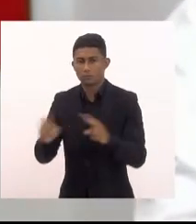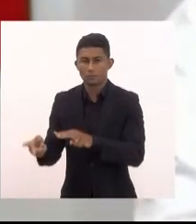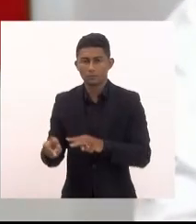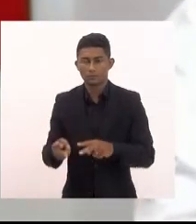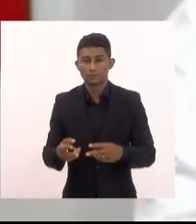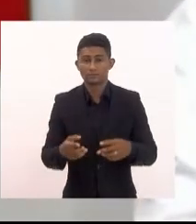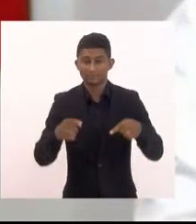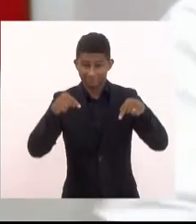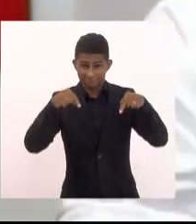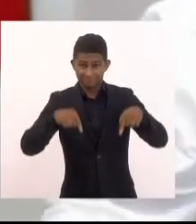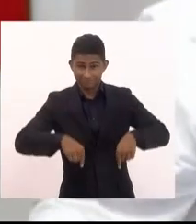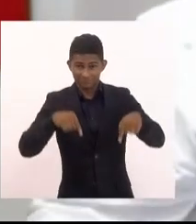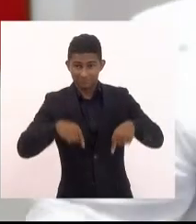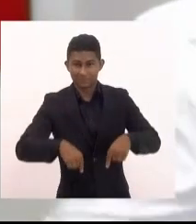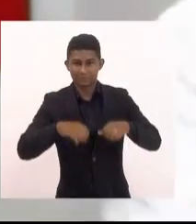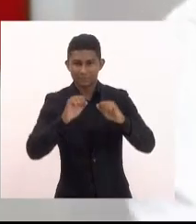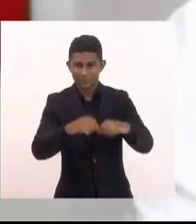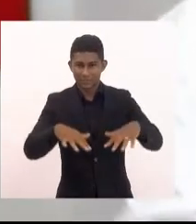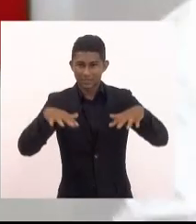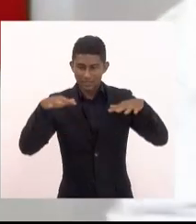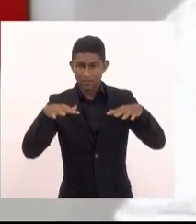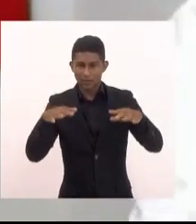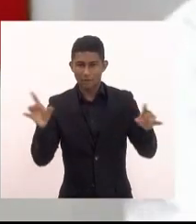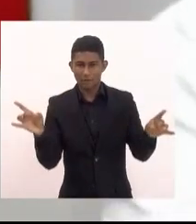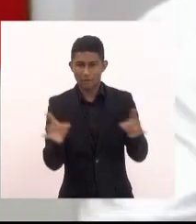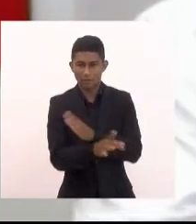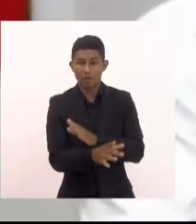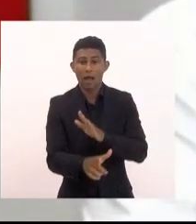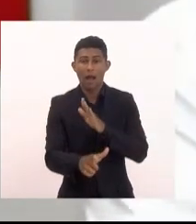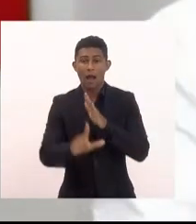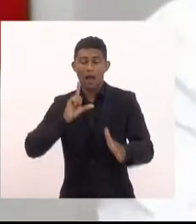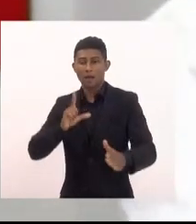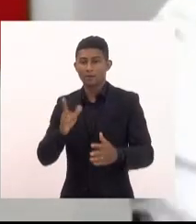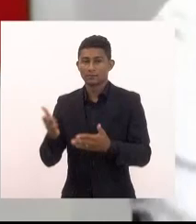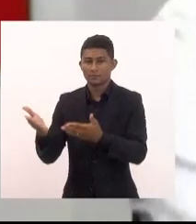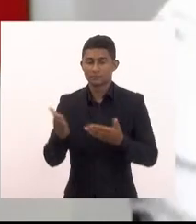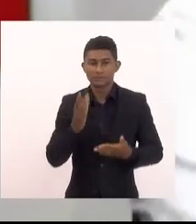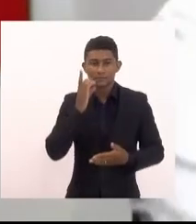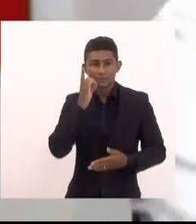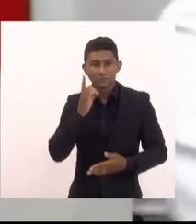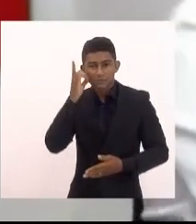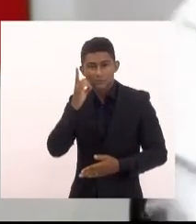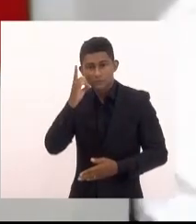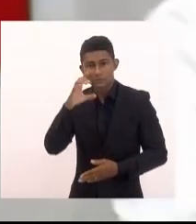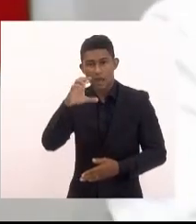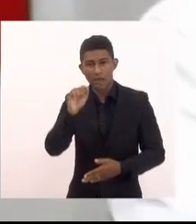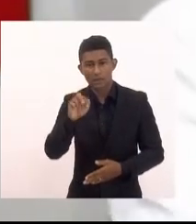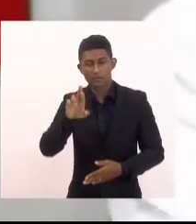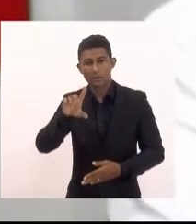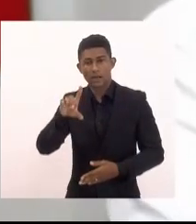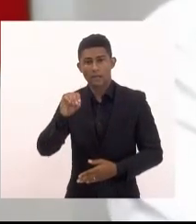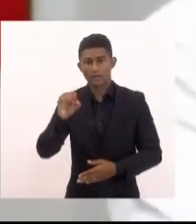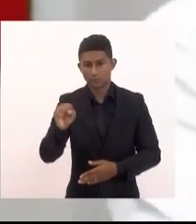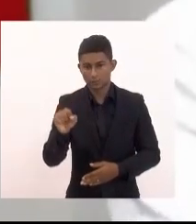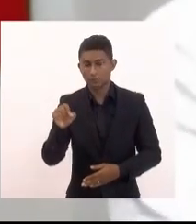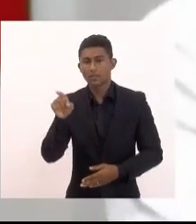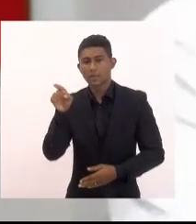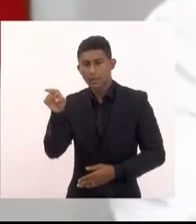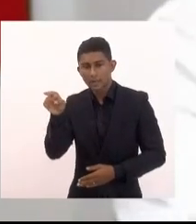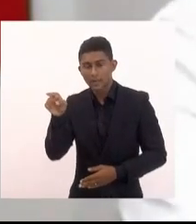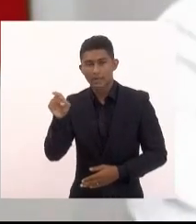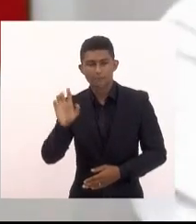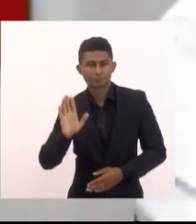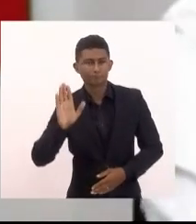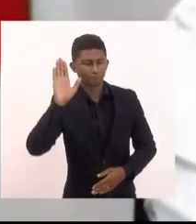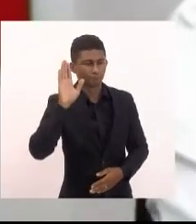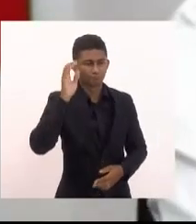primeira a sessão ordinária, passa para o deputado Carlos Mink, que quer declarar, e